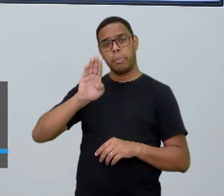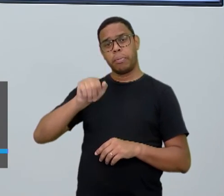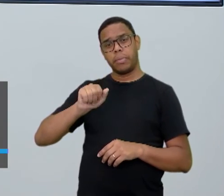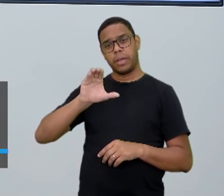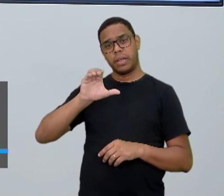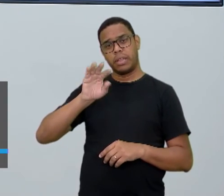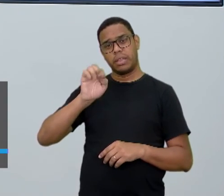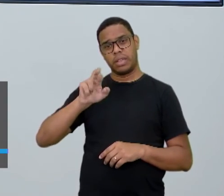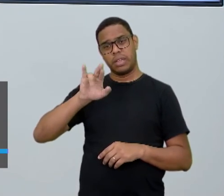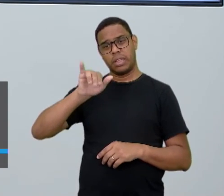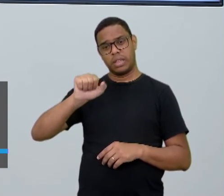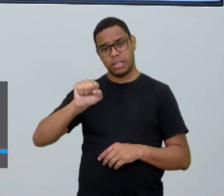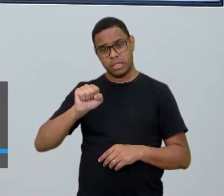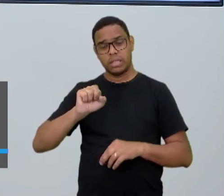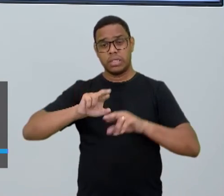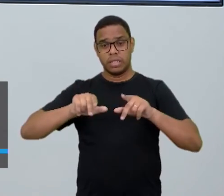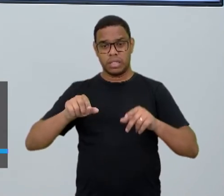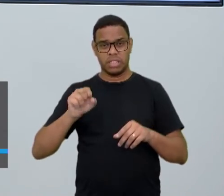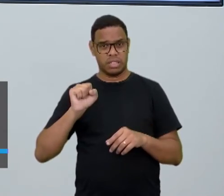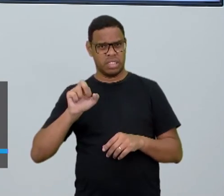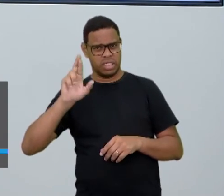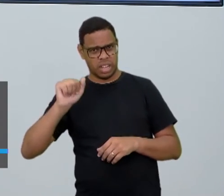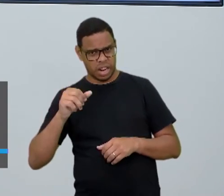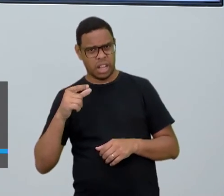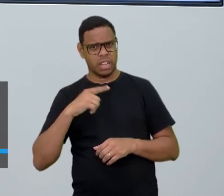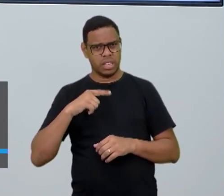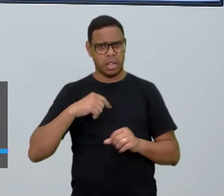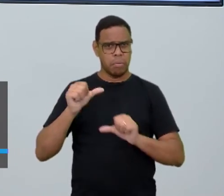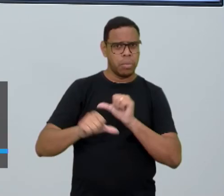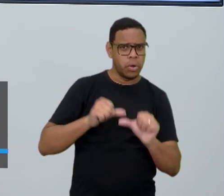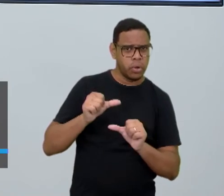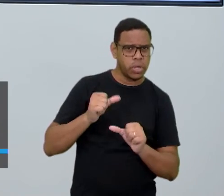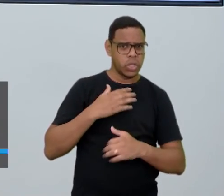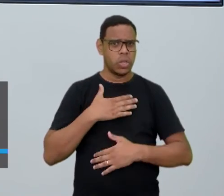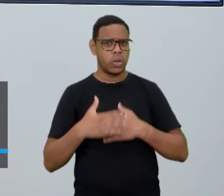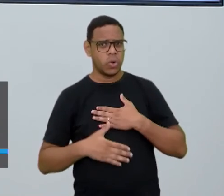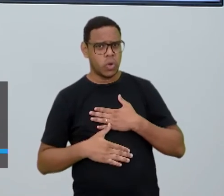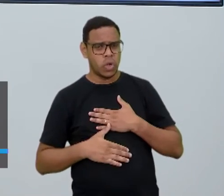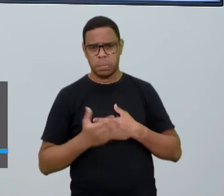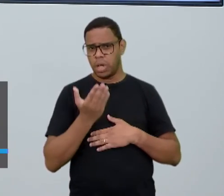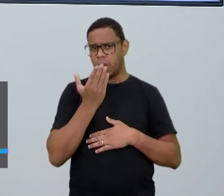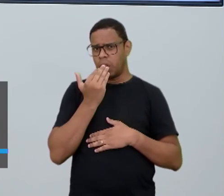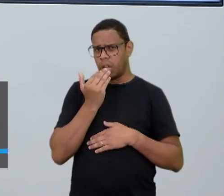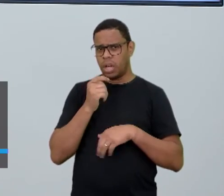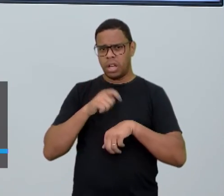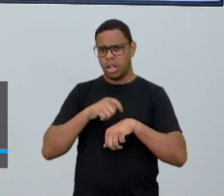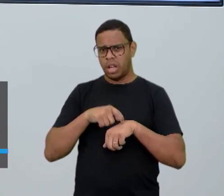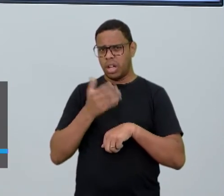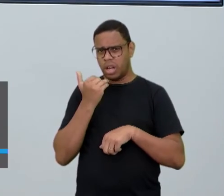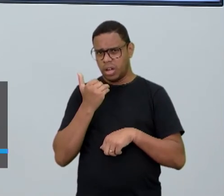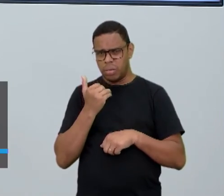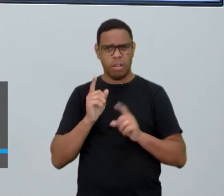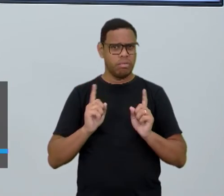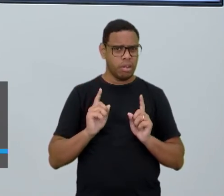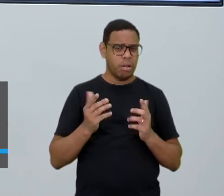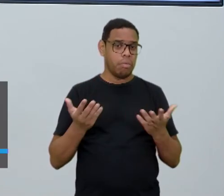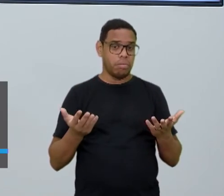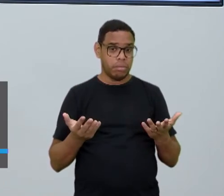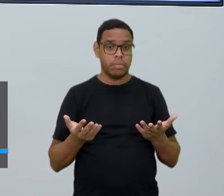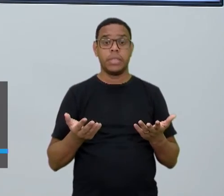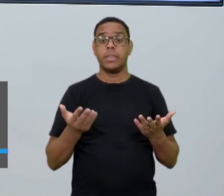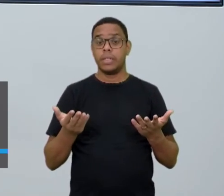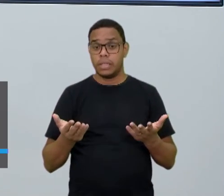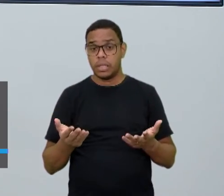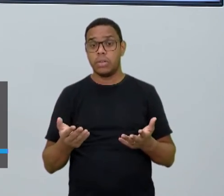exemplo, da nossa microbiota, será que isso influencia também no nosso processo digestório? Então aí, gente, né,